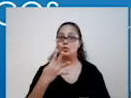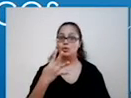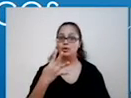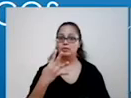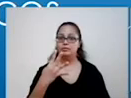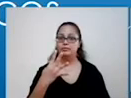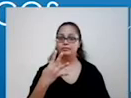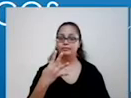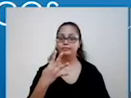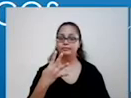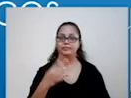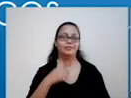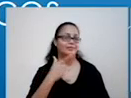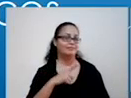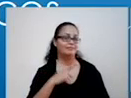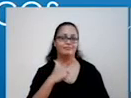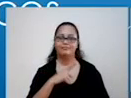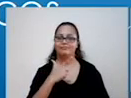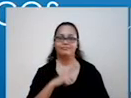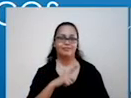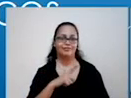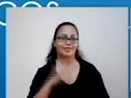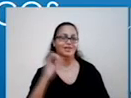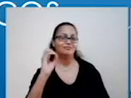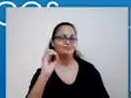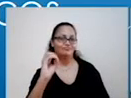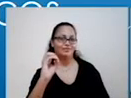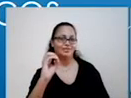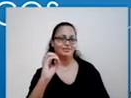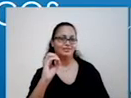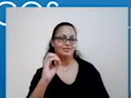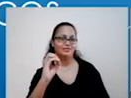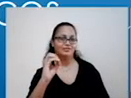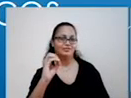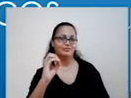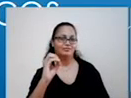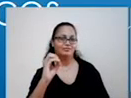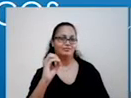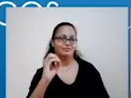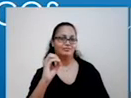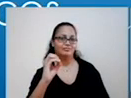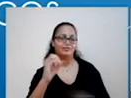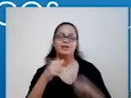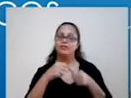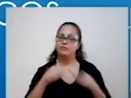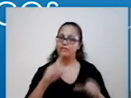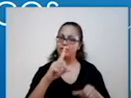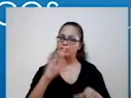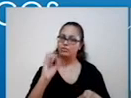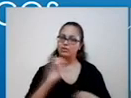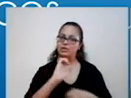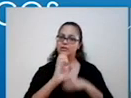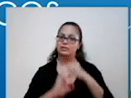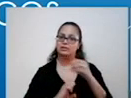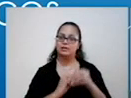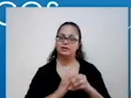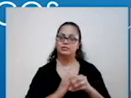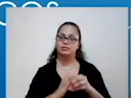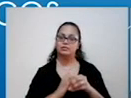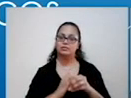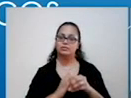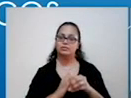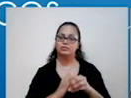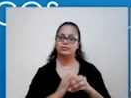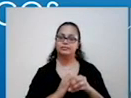neônio, ele não tem carga, tem um zerinho. Então, significa que ele mantém os seus 10 elétrons. E no último exemplo, que é